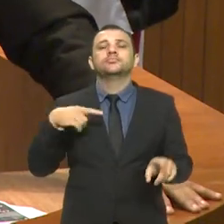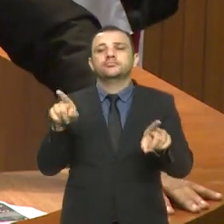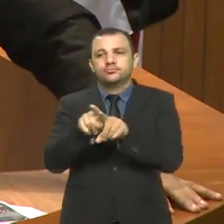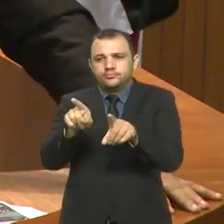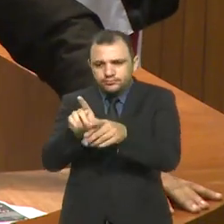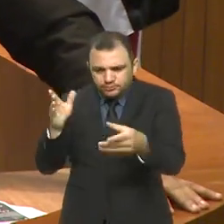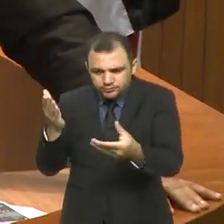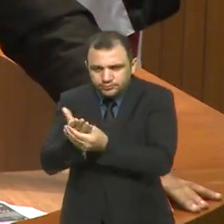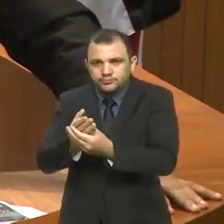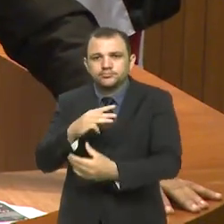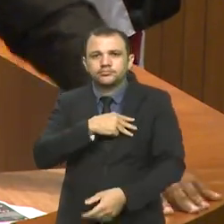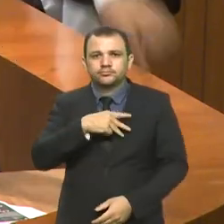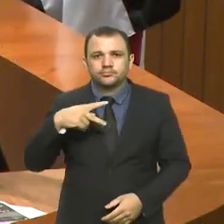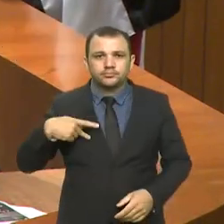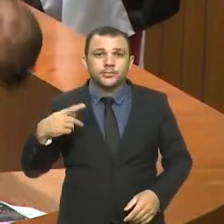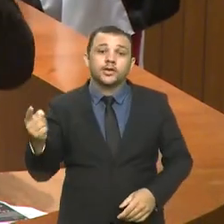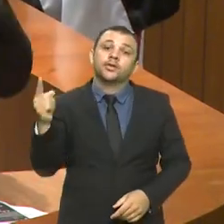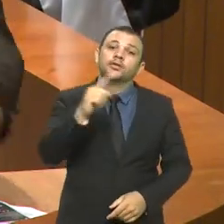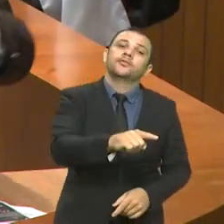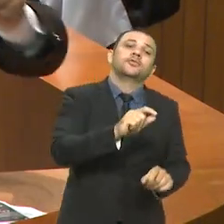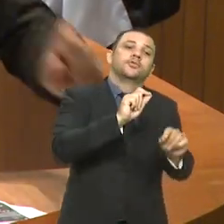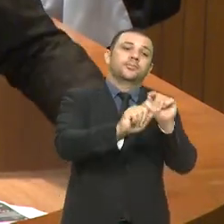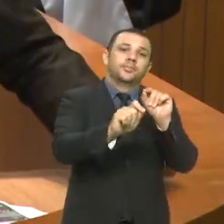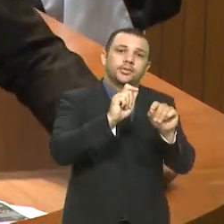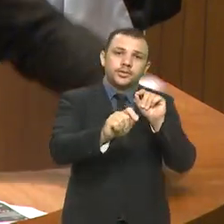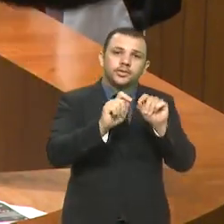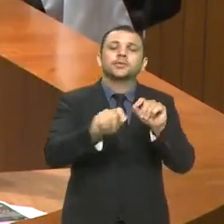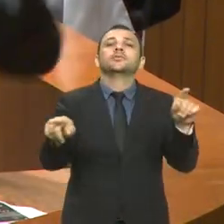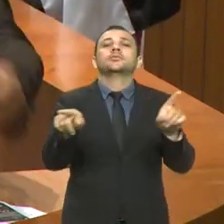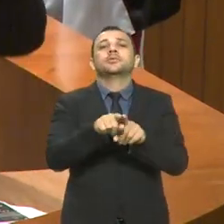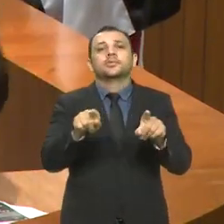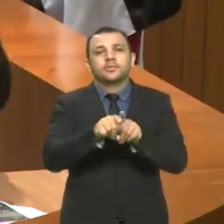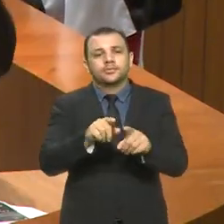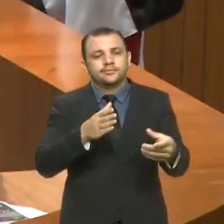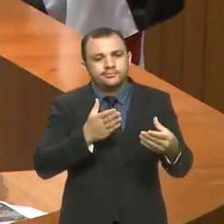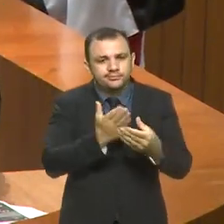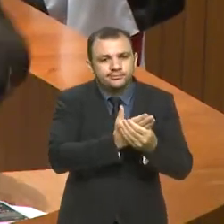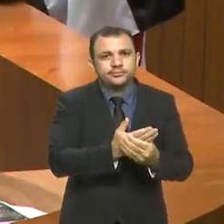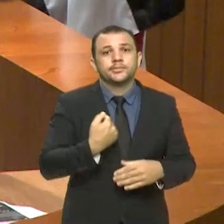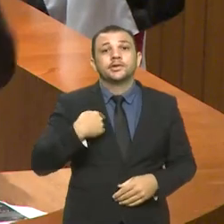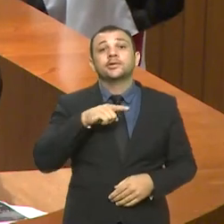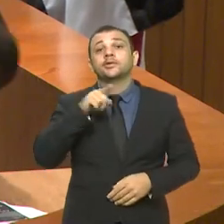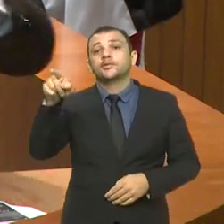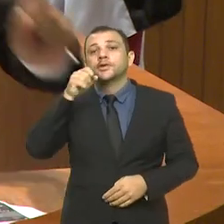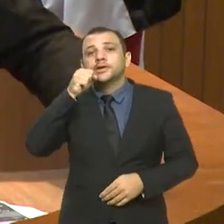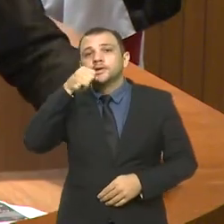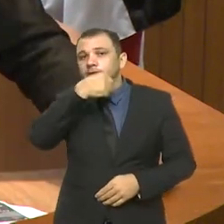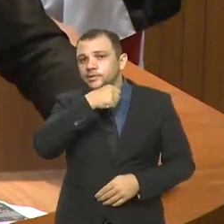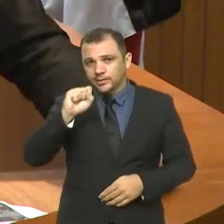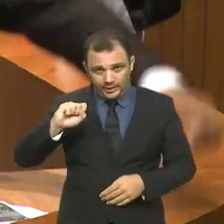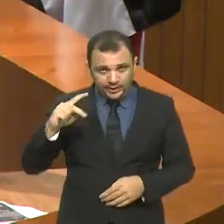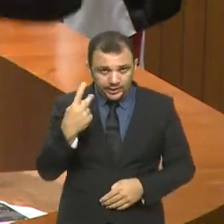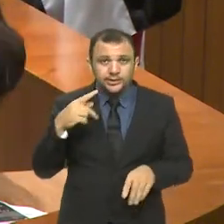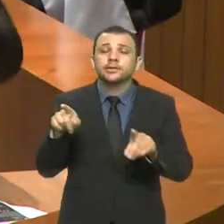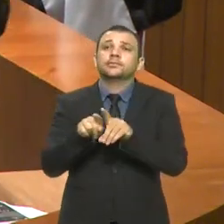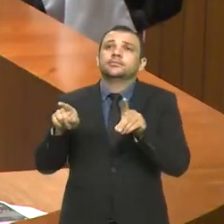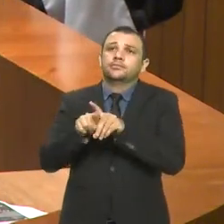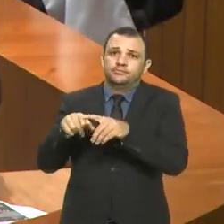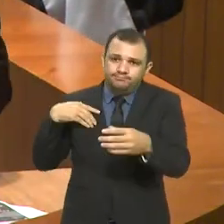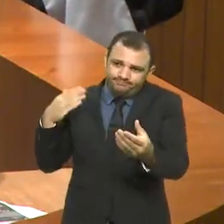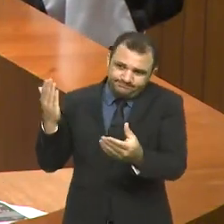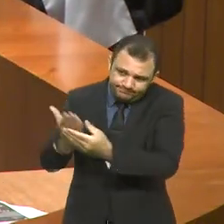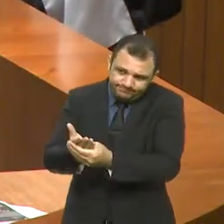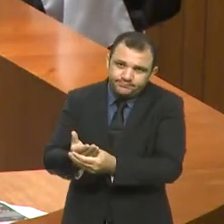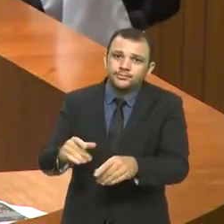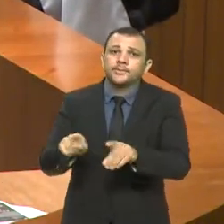Público. Eu fui até Pinheiro, protocolei o Ministério Público. Eu fui até Santa Helena, protocolei o Ministério Público. Eu fui